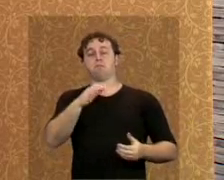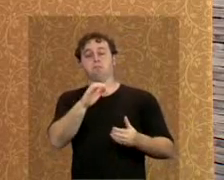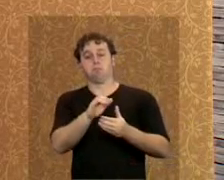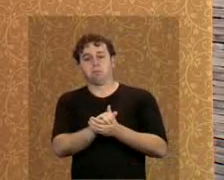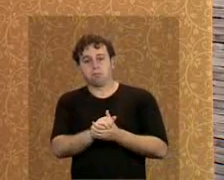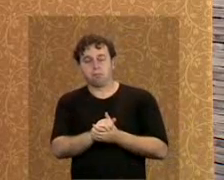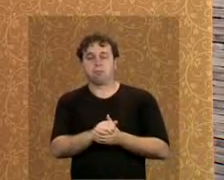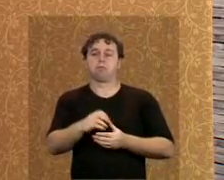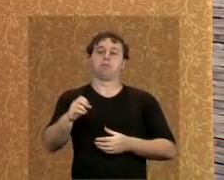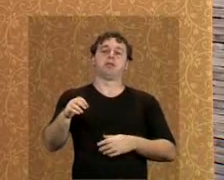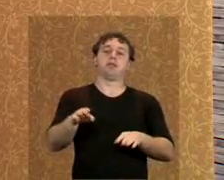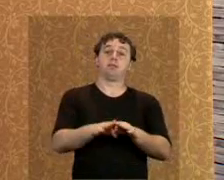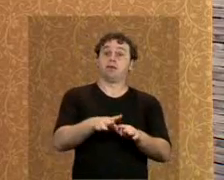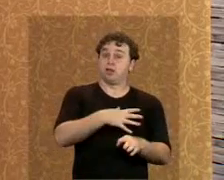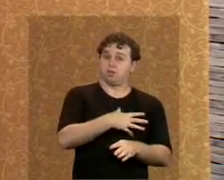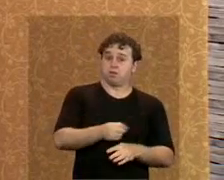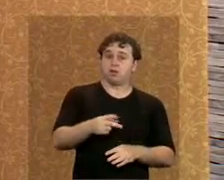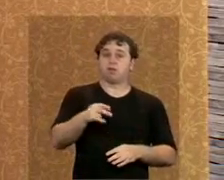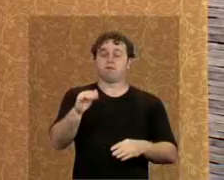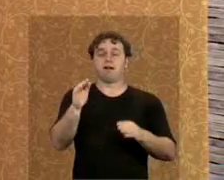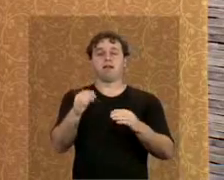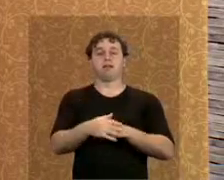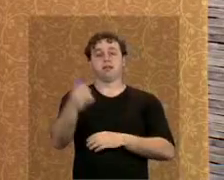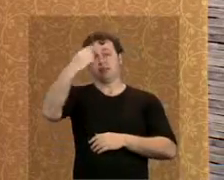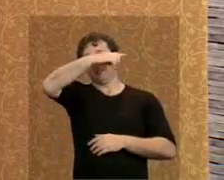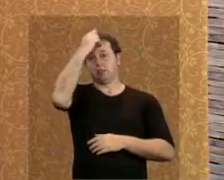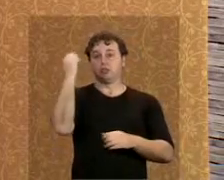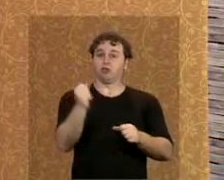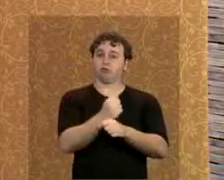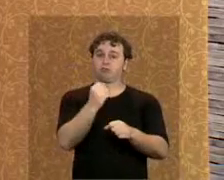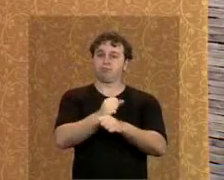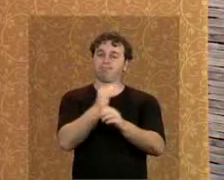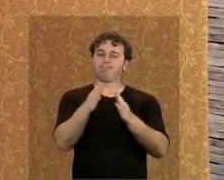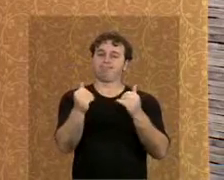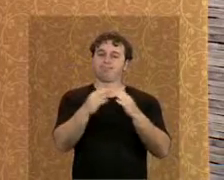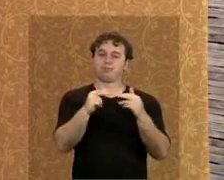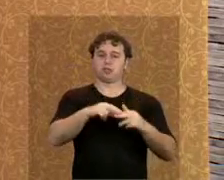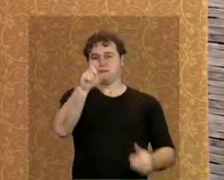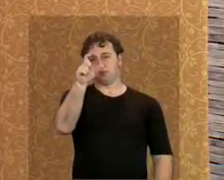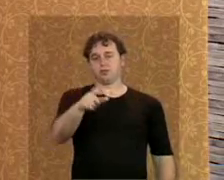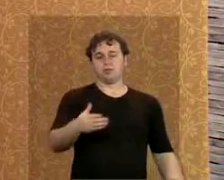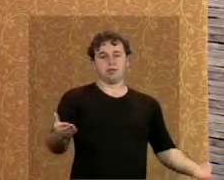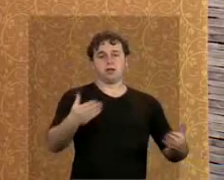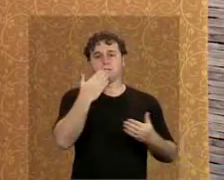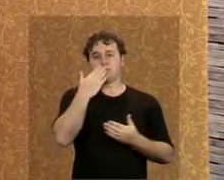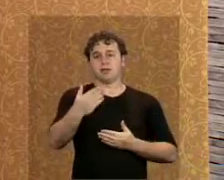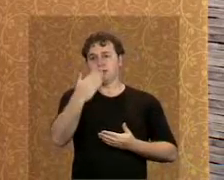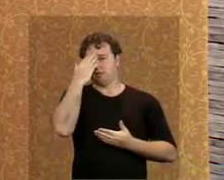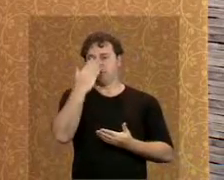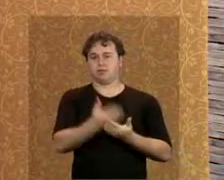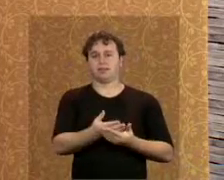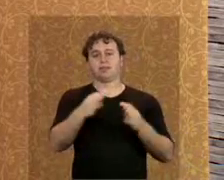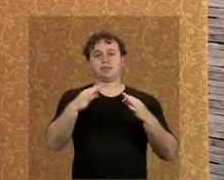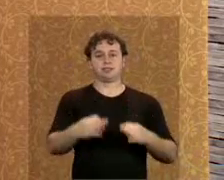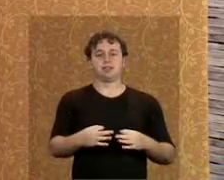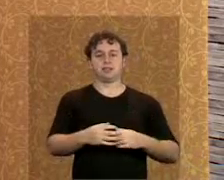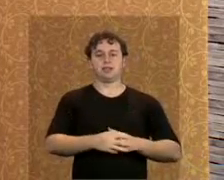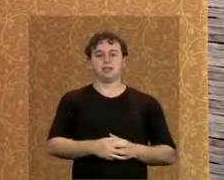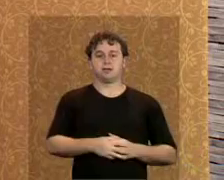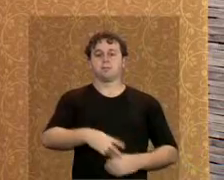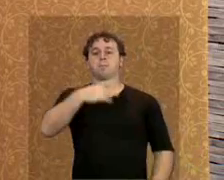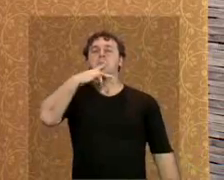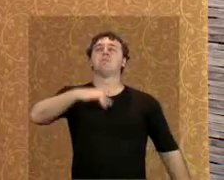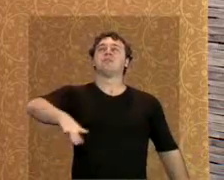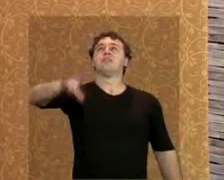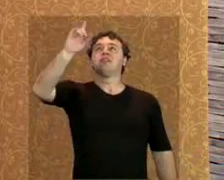peço que São José interceda por você também nesse mistério. Agora, então, vamos suplicar com confiança. Tudo vai melhorar.